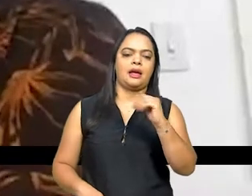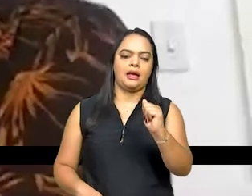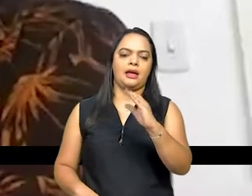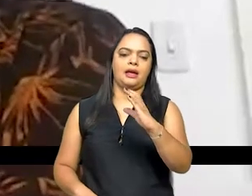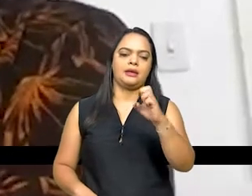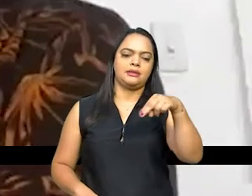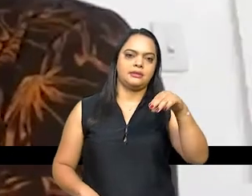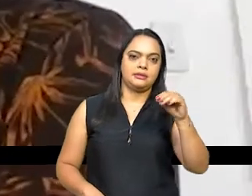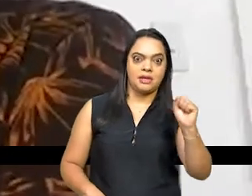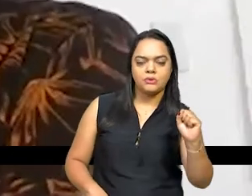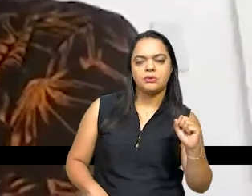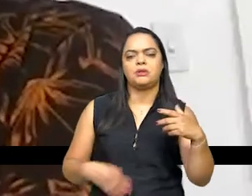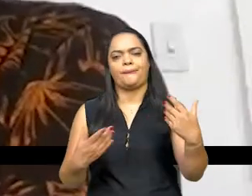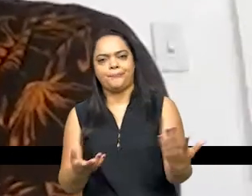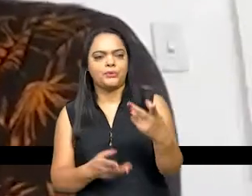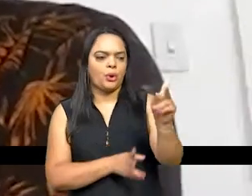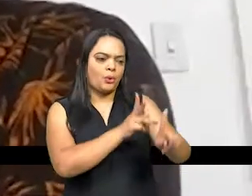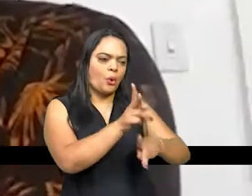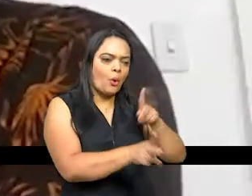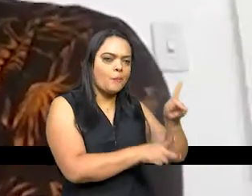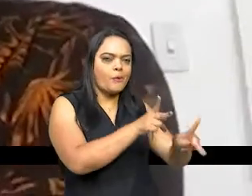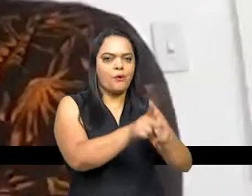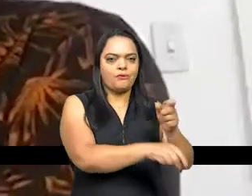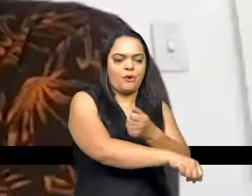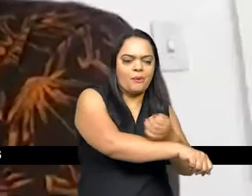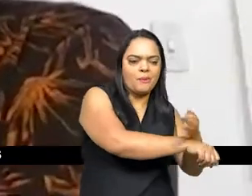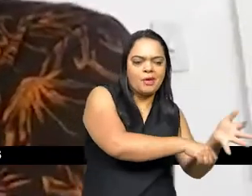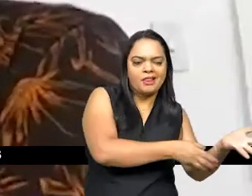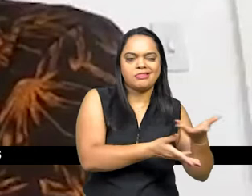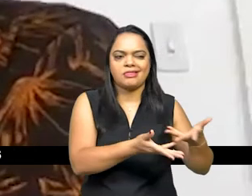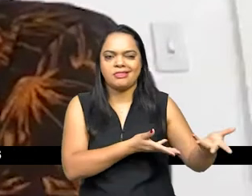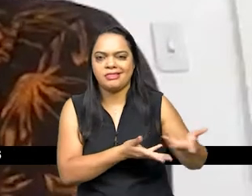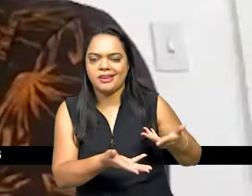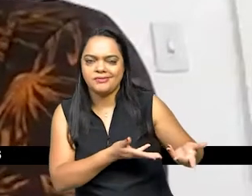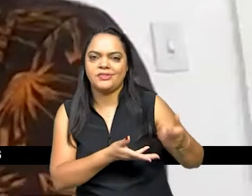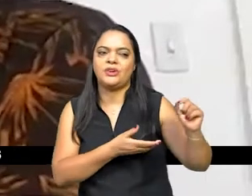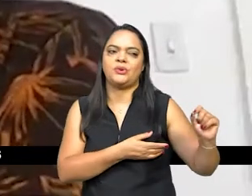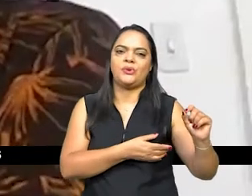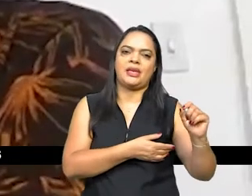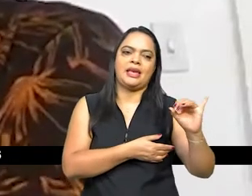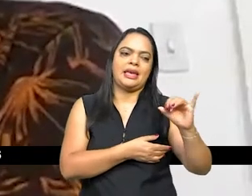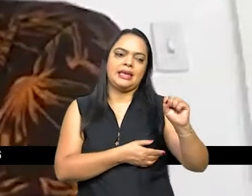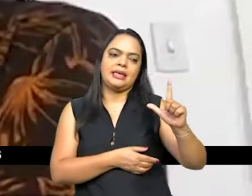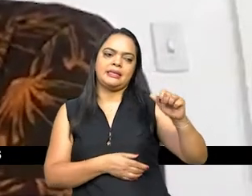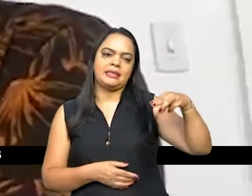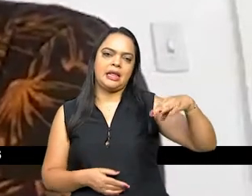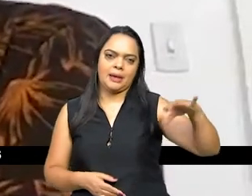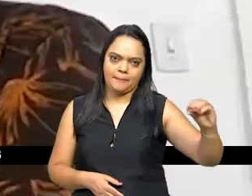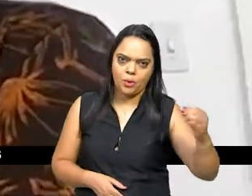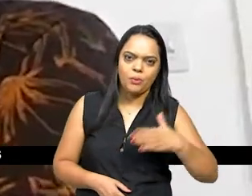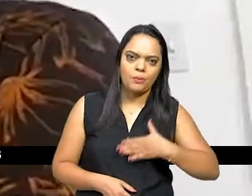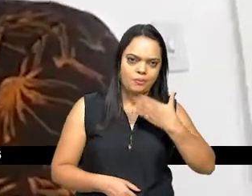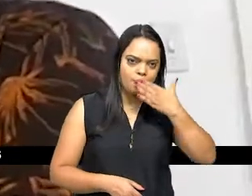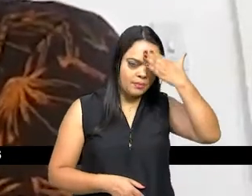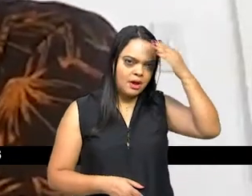dessa convivência dos brancos com estados islâmicos, com reinos islâmicos, esses brancos eram vistos como os brancos